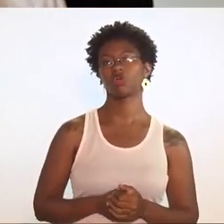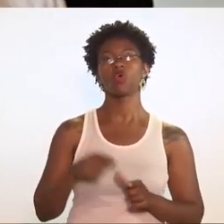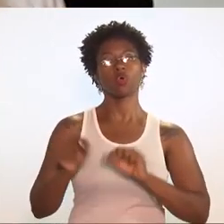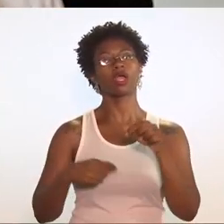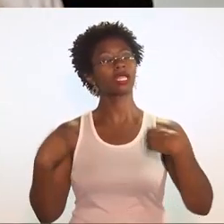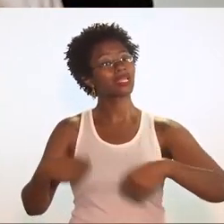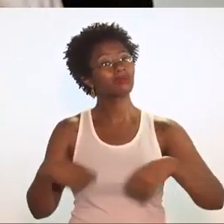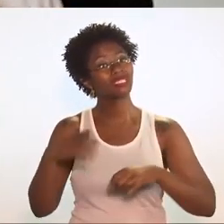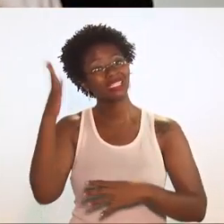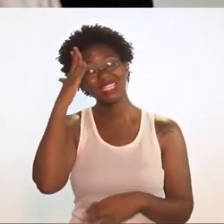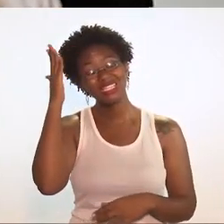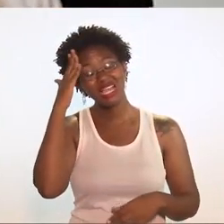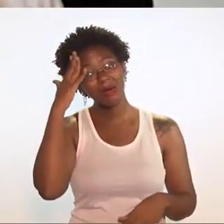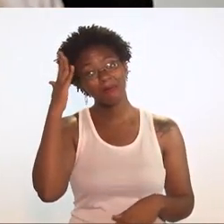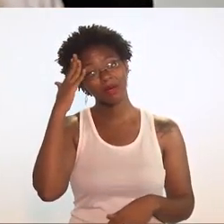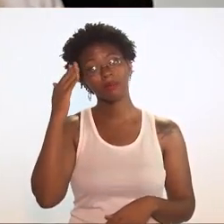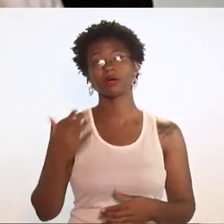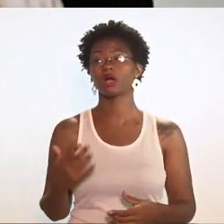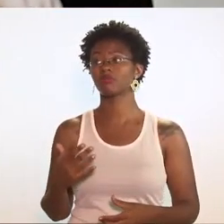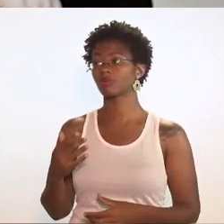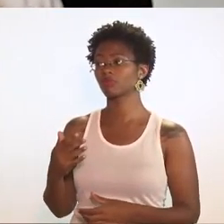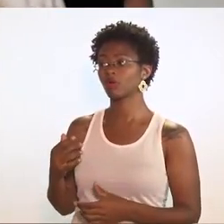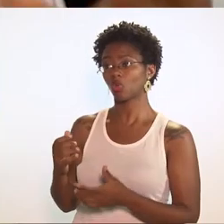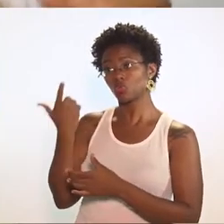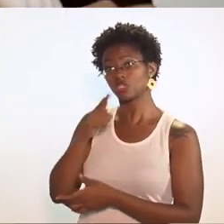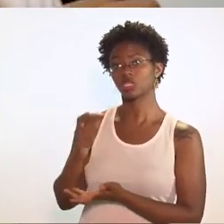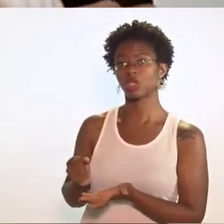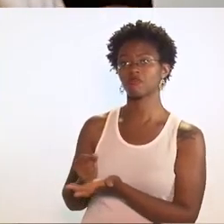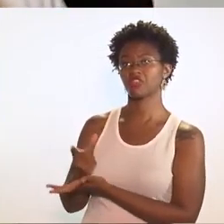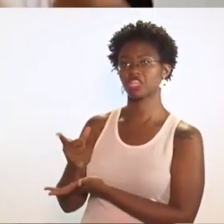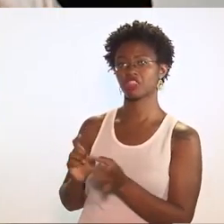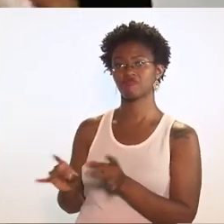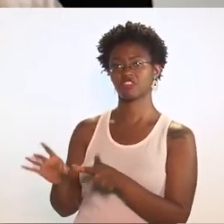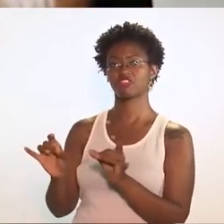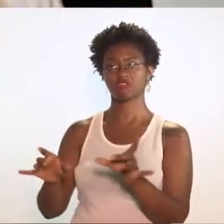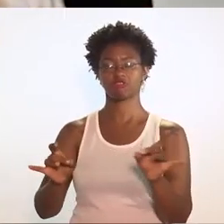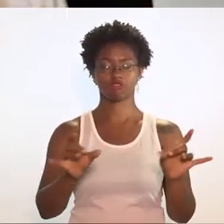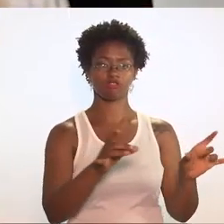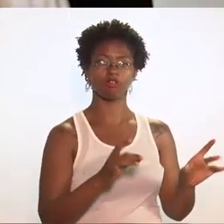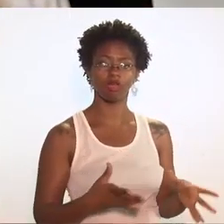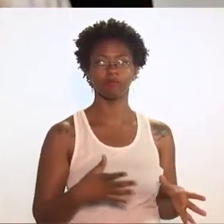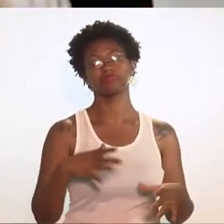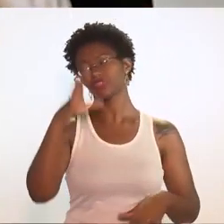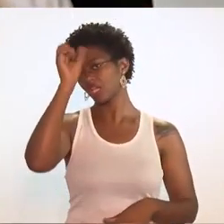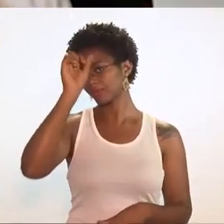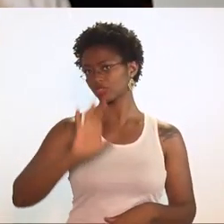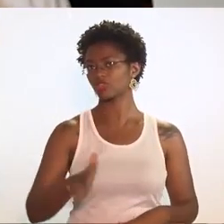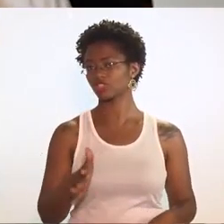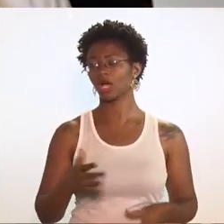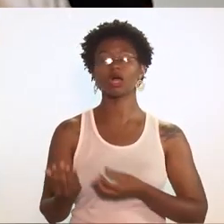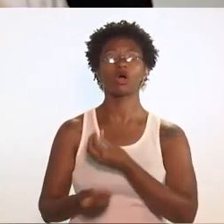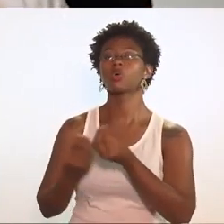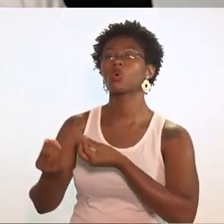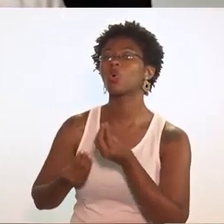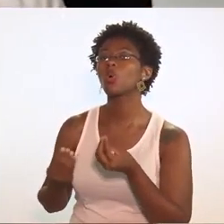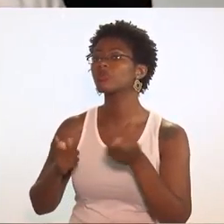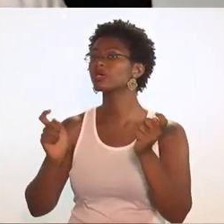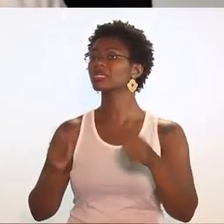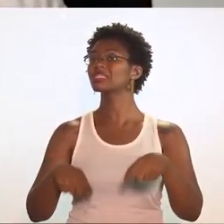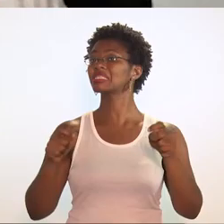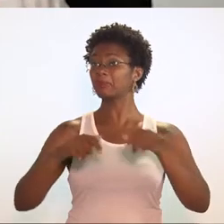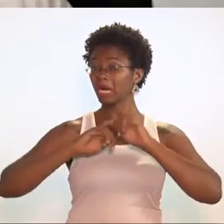a fazer a quantificação do seu produto, quanto custa, quanto eu gastei de matéria-prima, quanto eu preciso vender